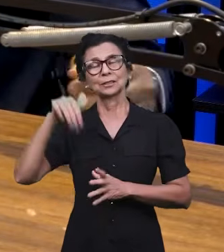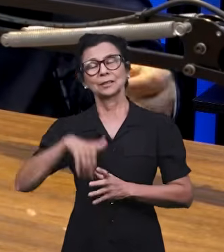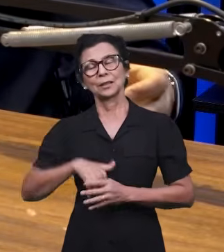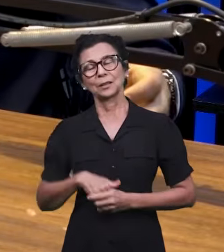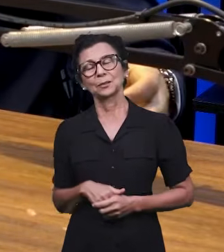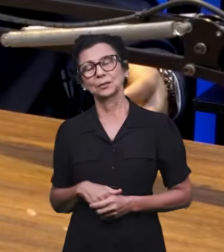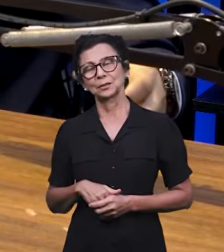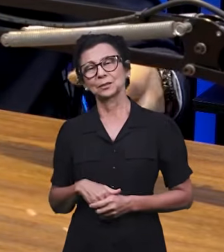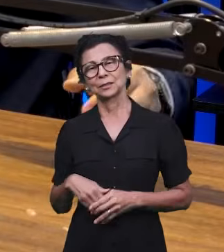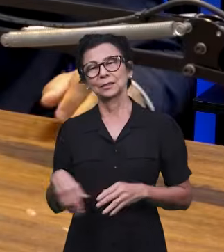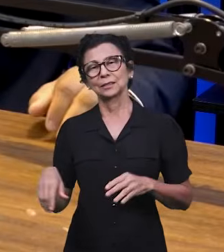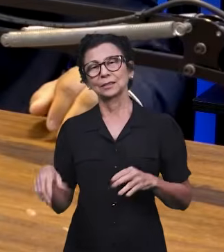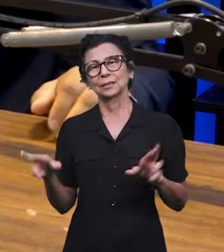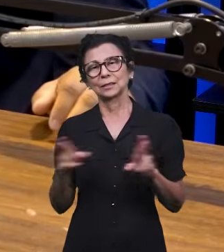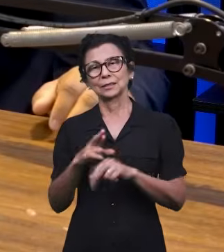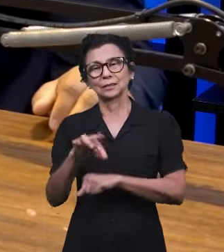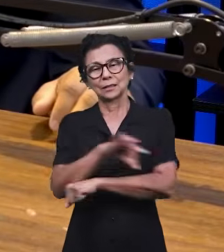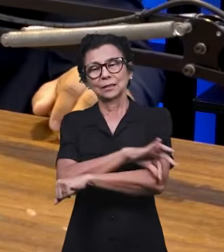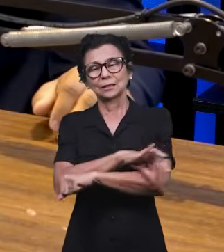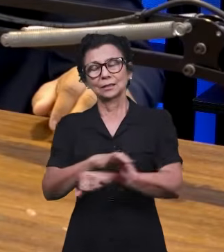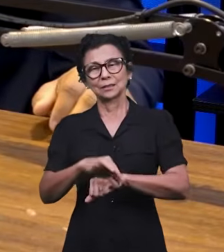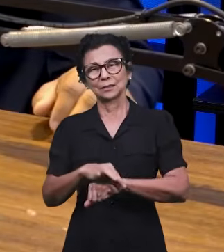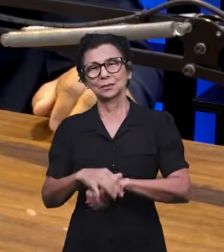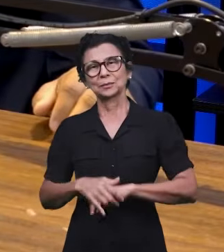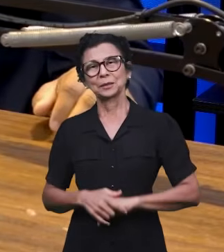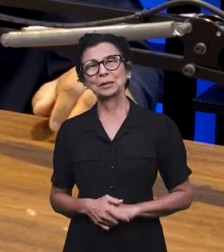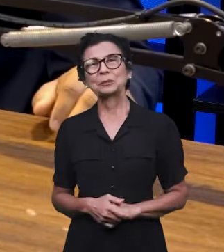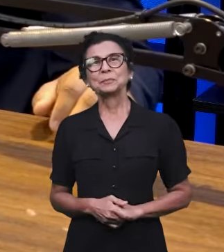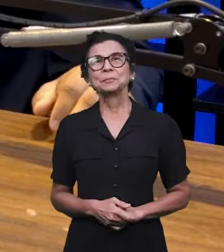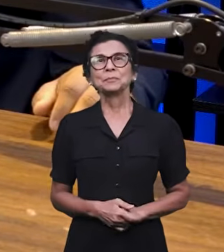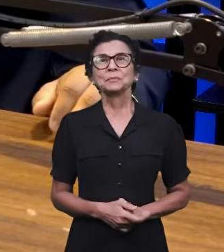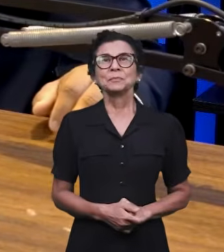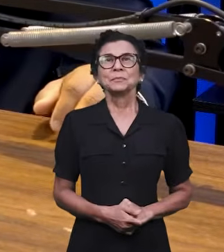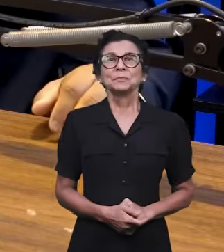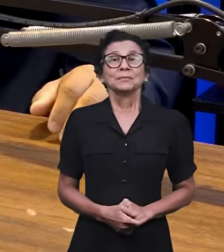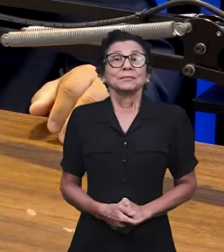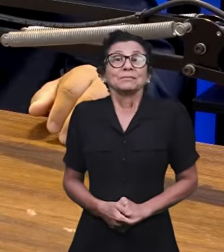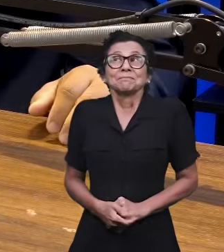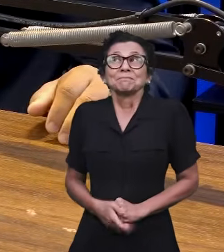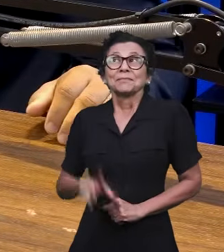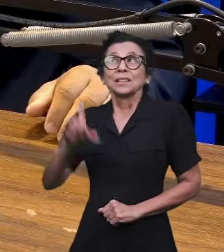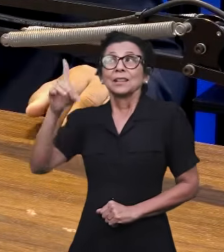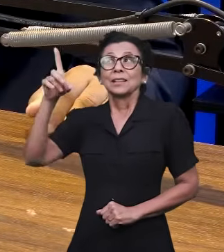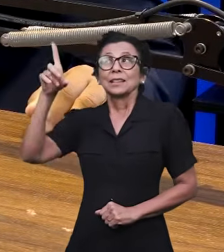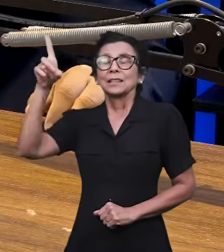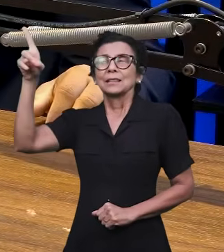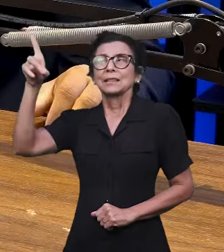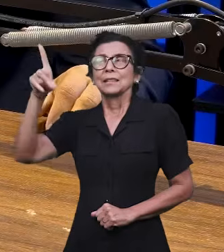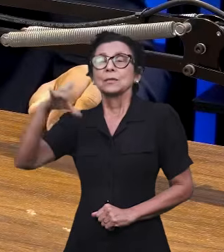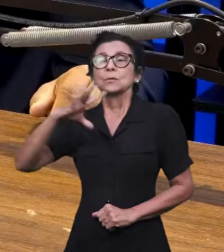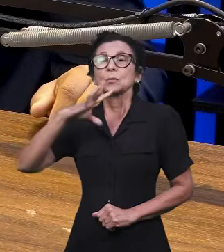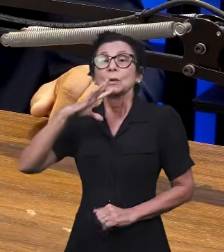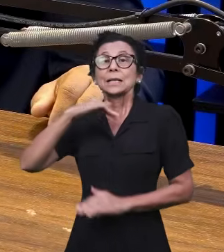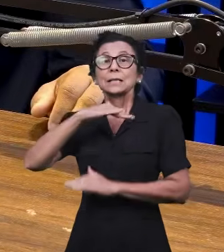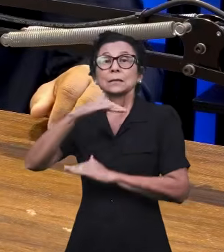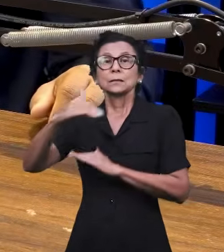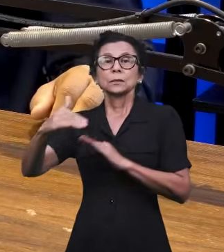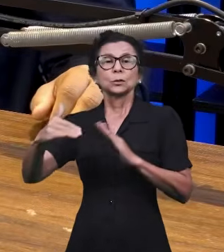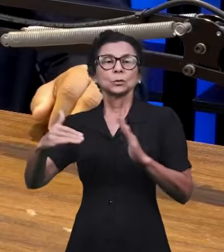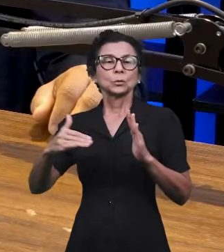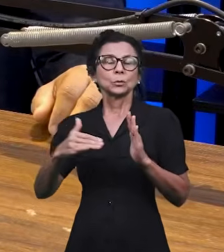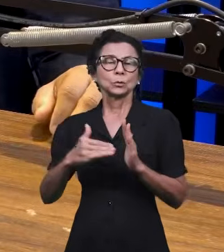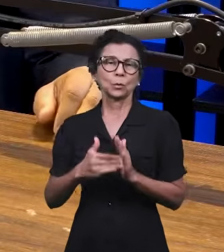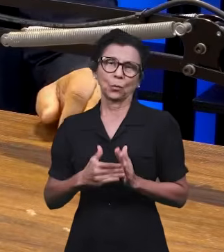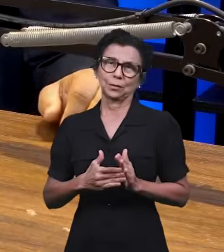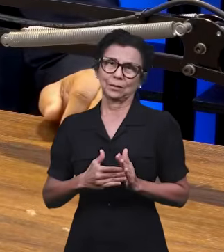a perfeição, né? Então, como é bom nós termos um Deus que é onisciente. Ele conhece todas as coisas, né? Ele